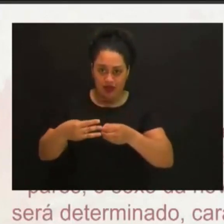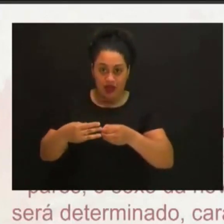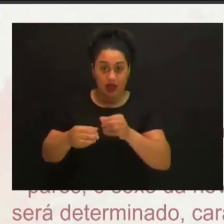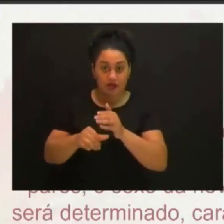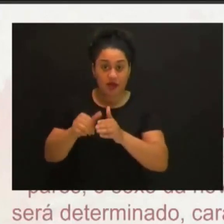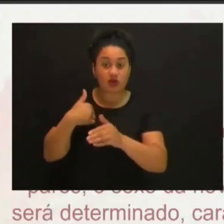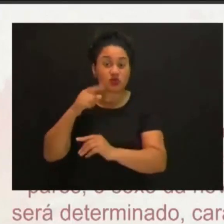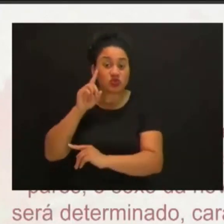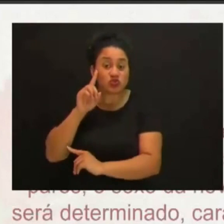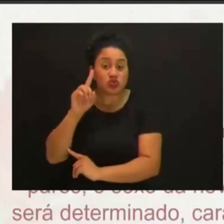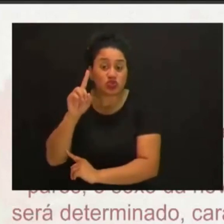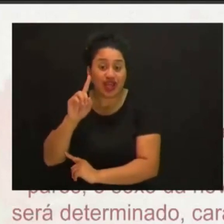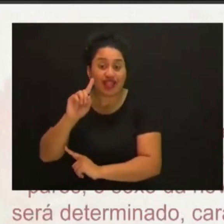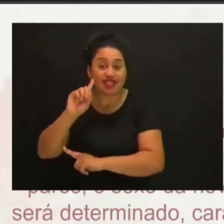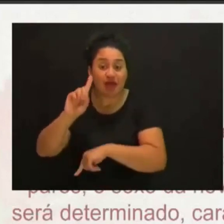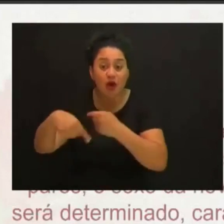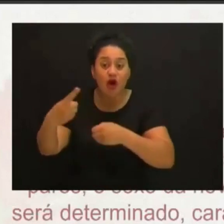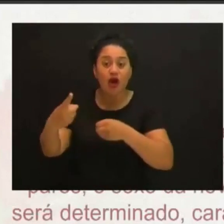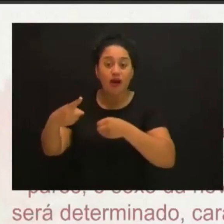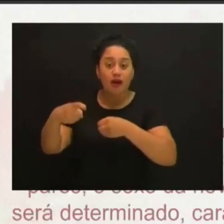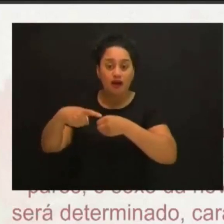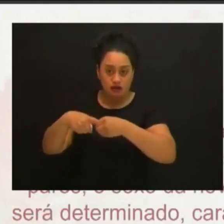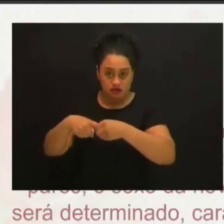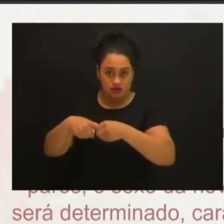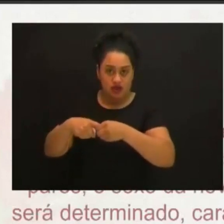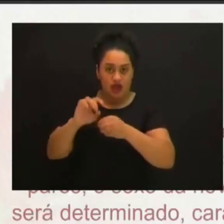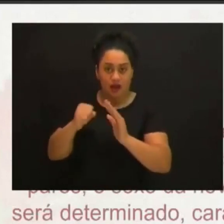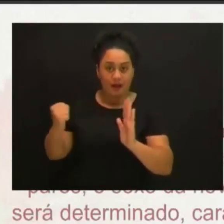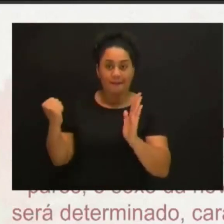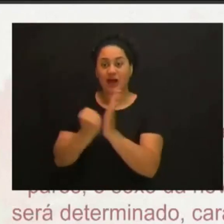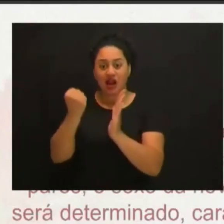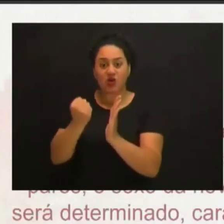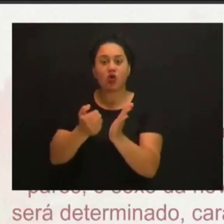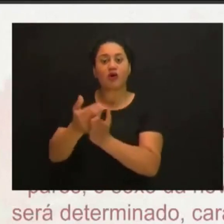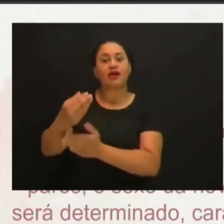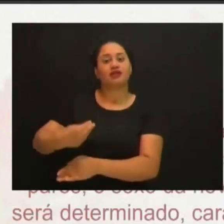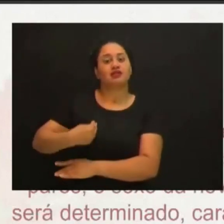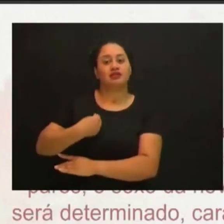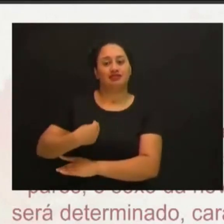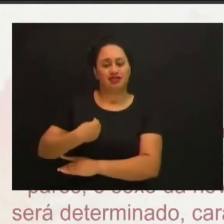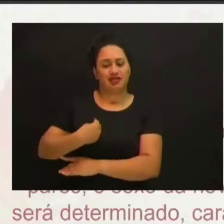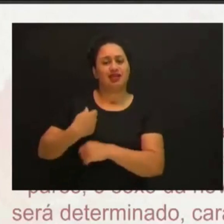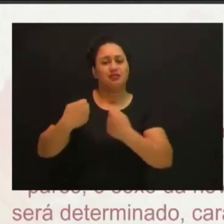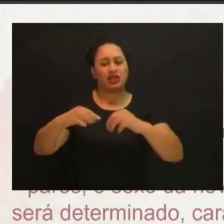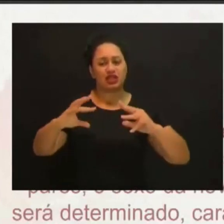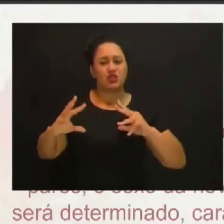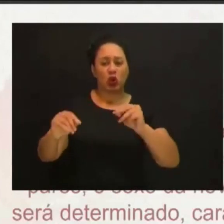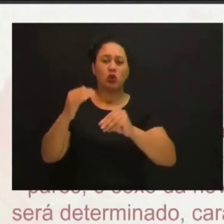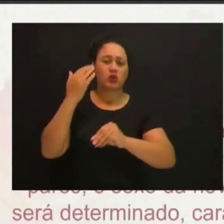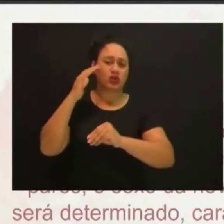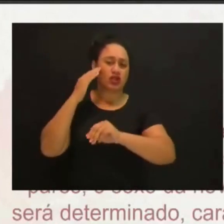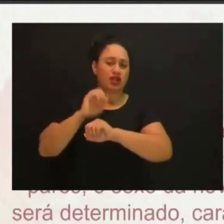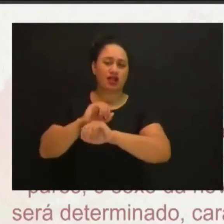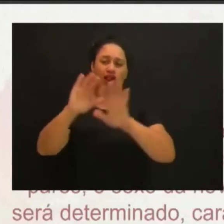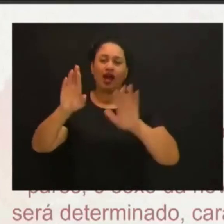dias pós-fecundação, que é esse marco inicial da vida. E isso precisa ficar muito claro para nós. Não